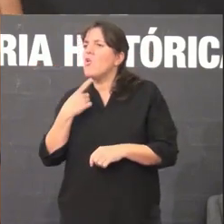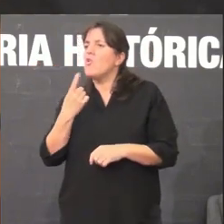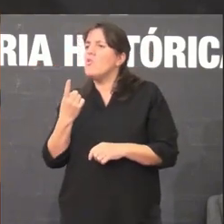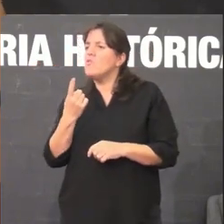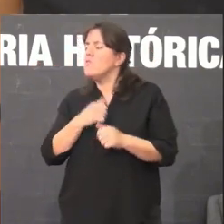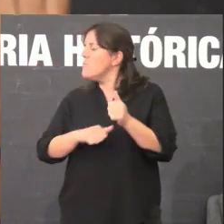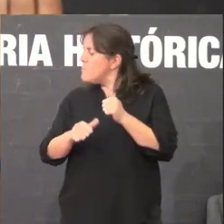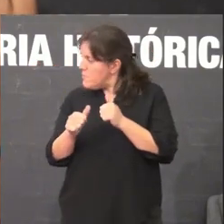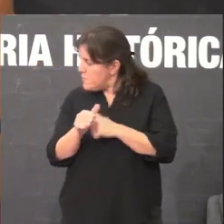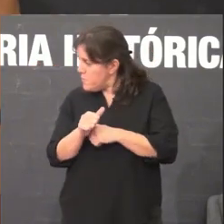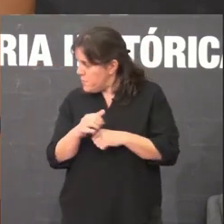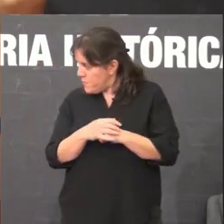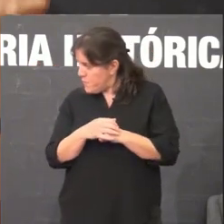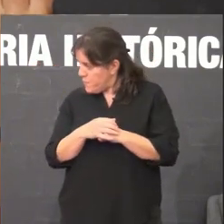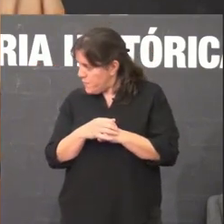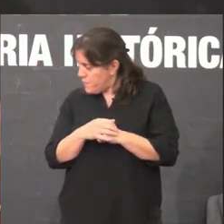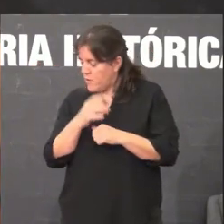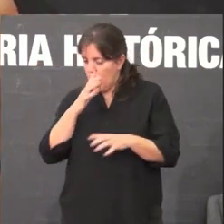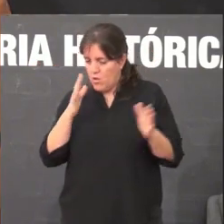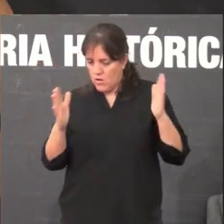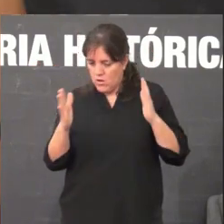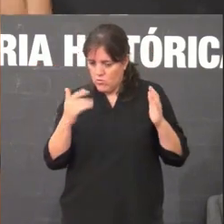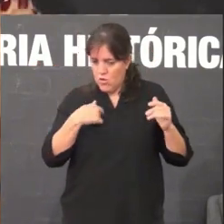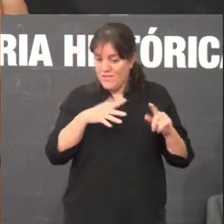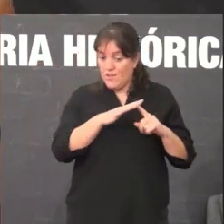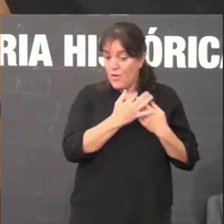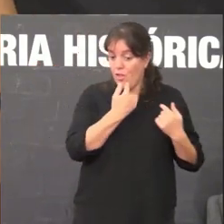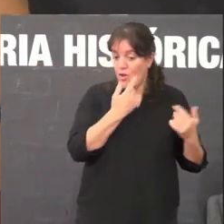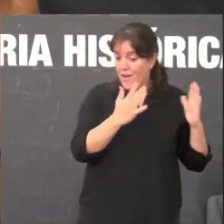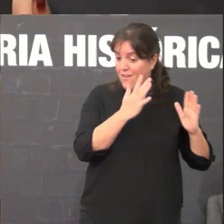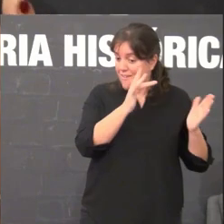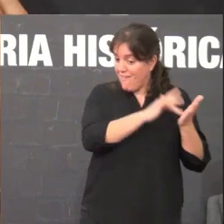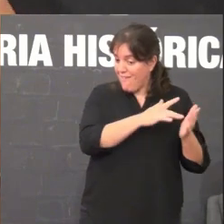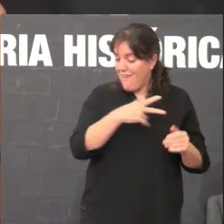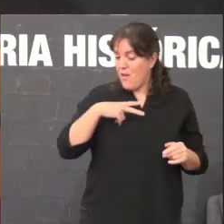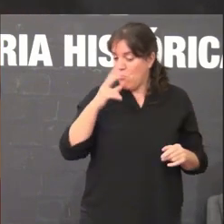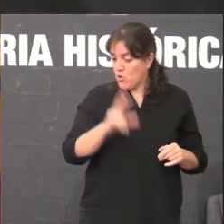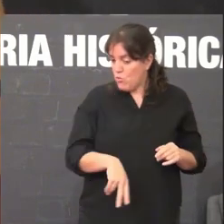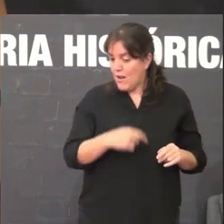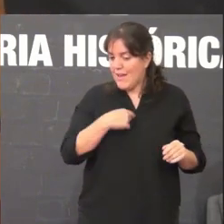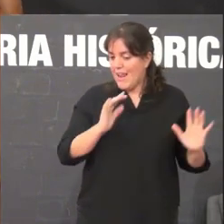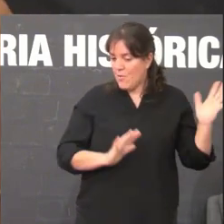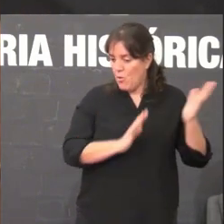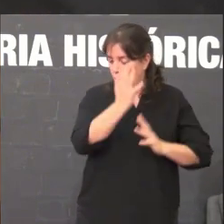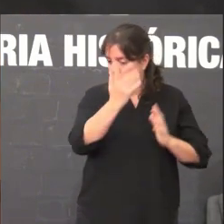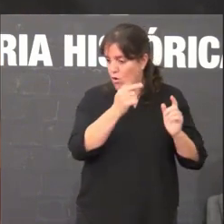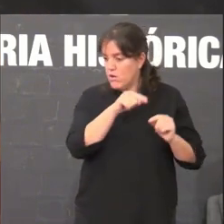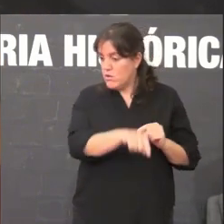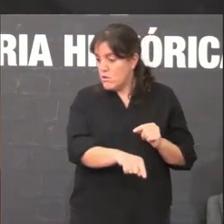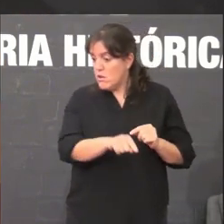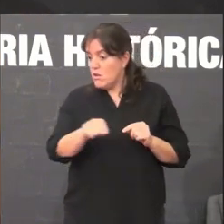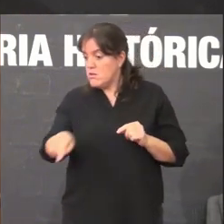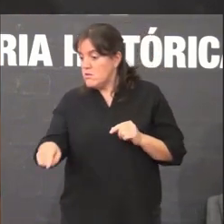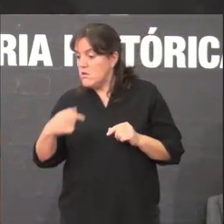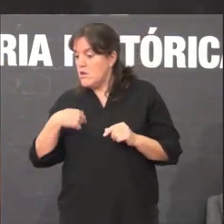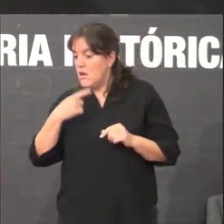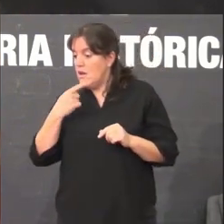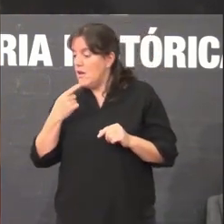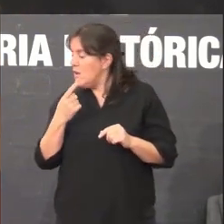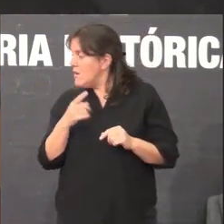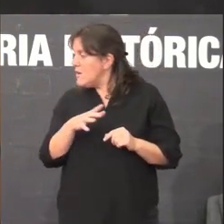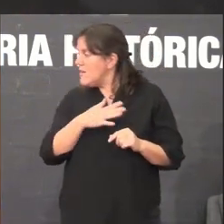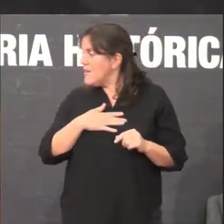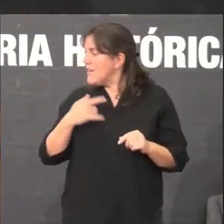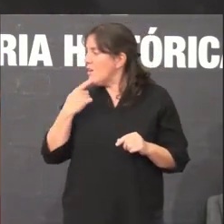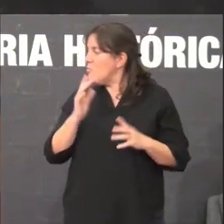preferível àquilo que aconteceu a Portugal, que era uma revolução. Considerando sempre e tendo sempre esta noção de